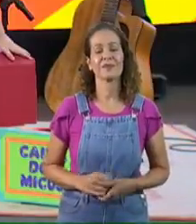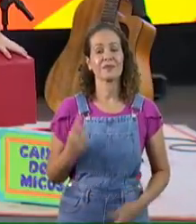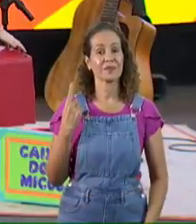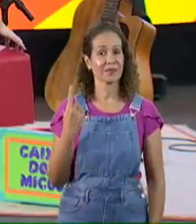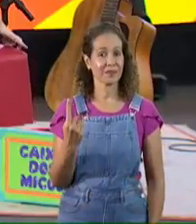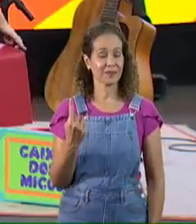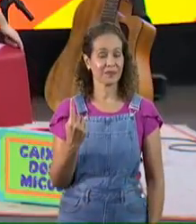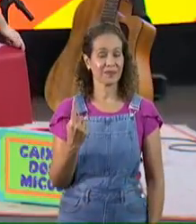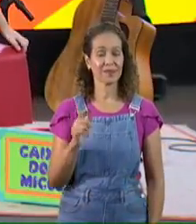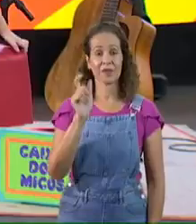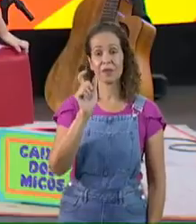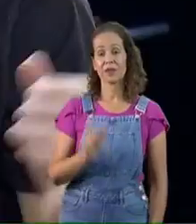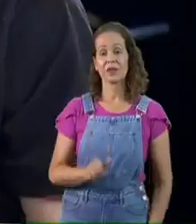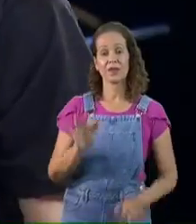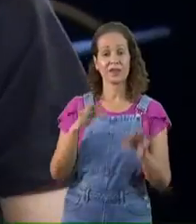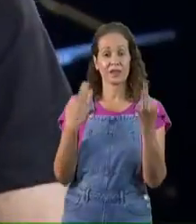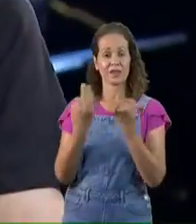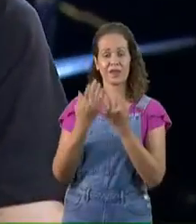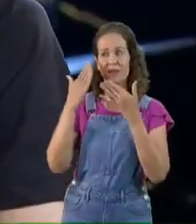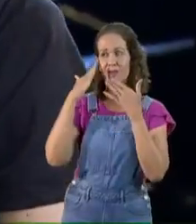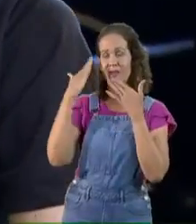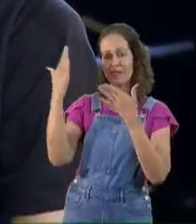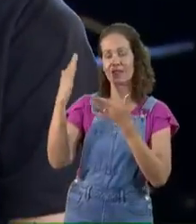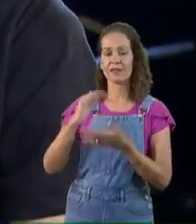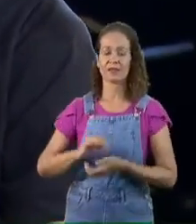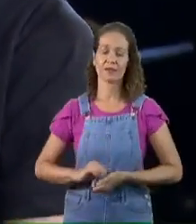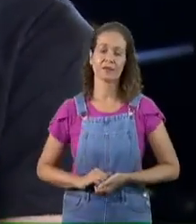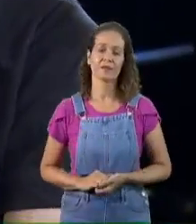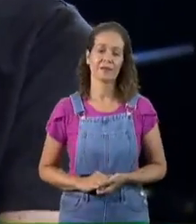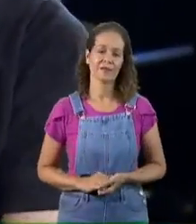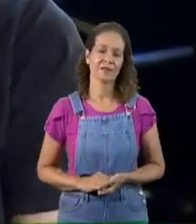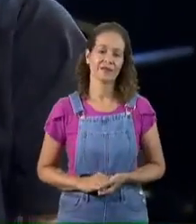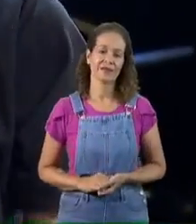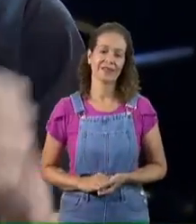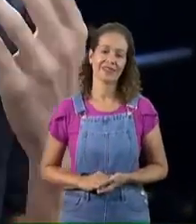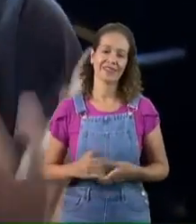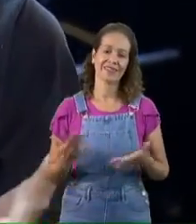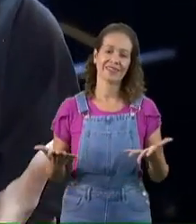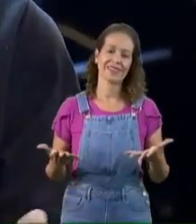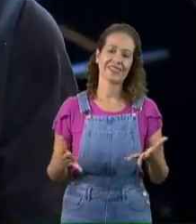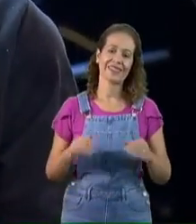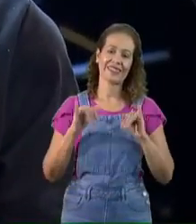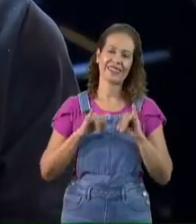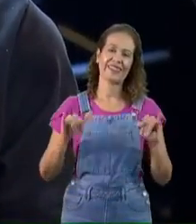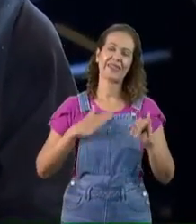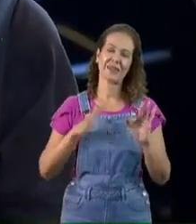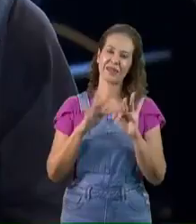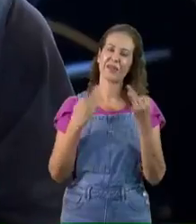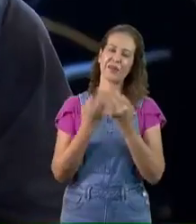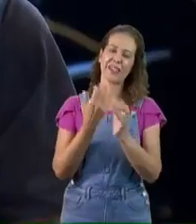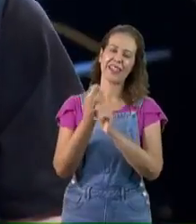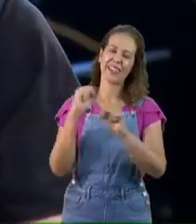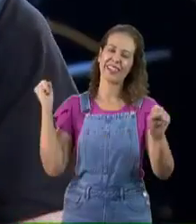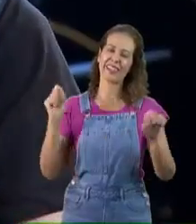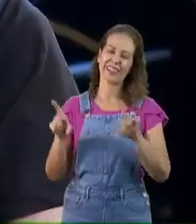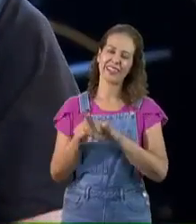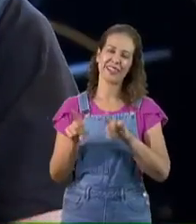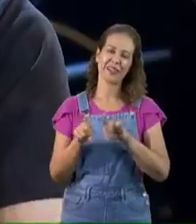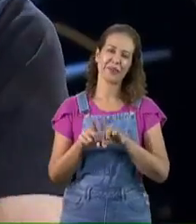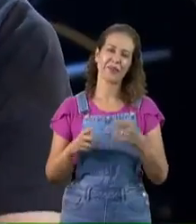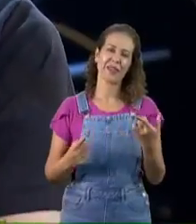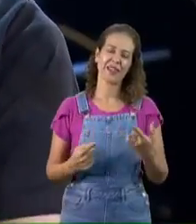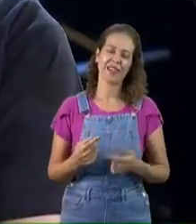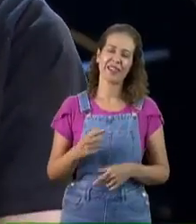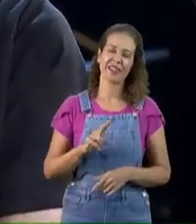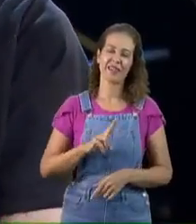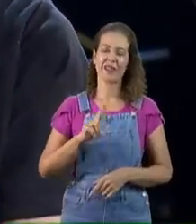1. Por alguém da família. Por alguém da família. Nossa, se eu falar, a minha família é uma família grande também. Se eu falar um só, os